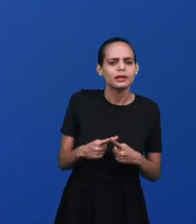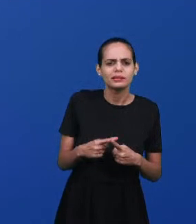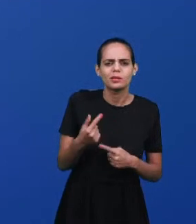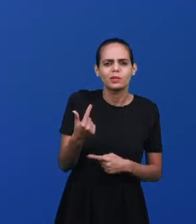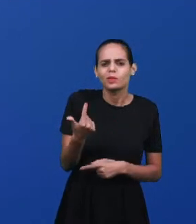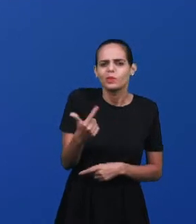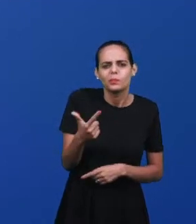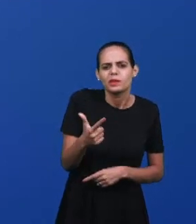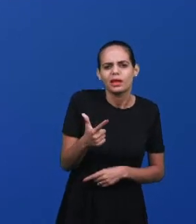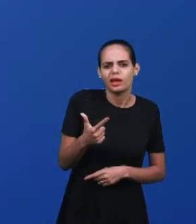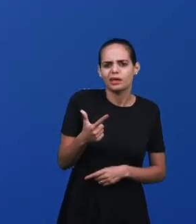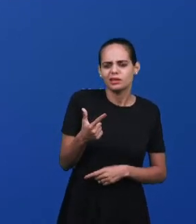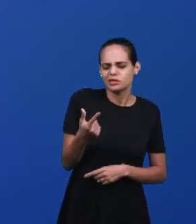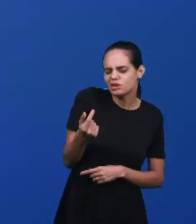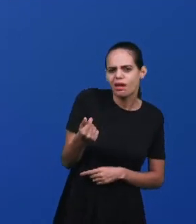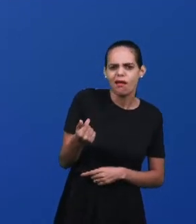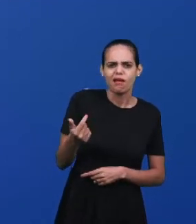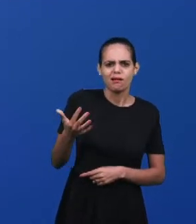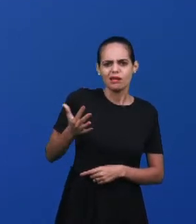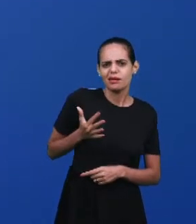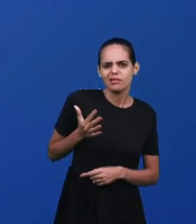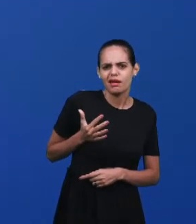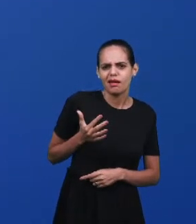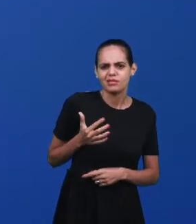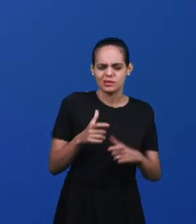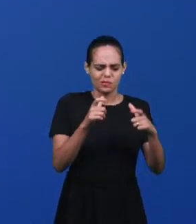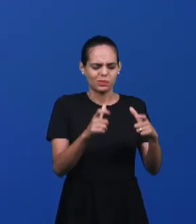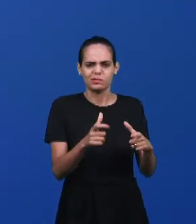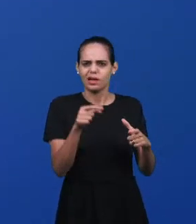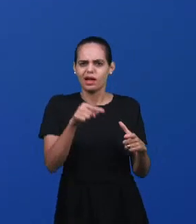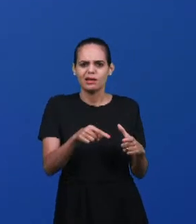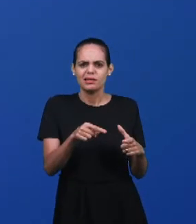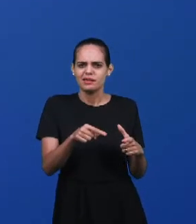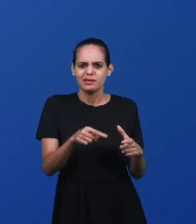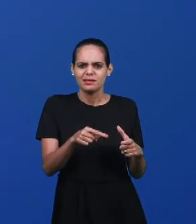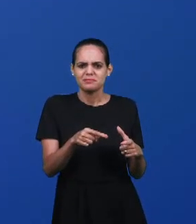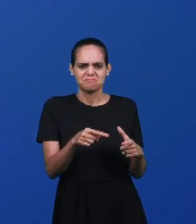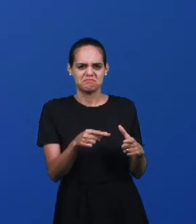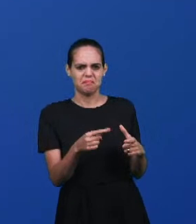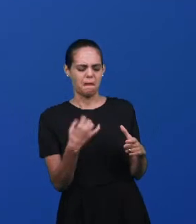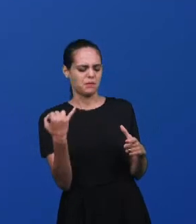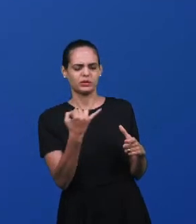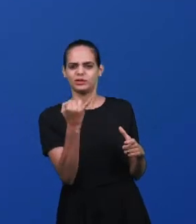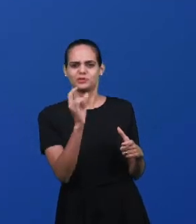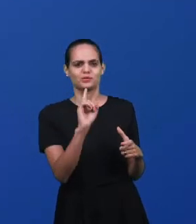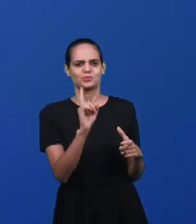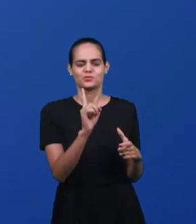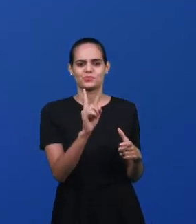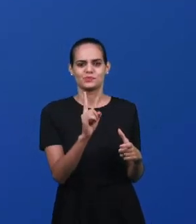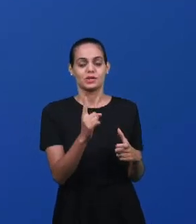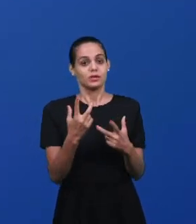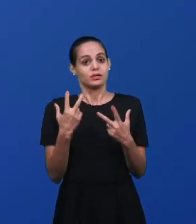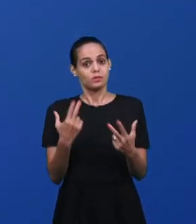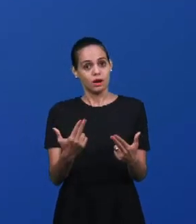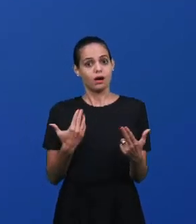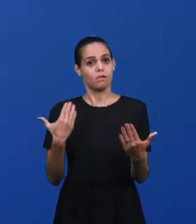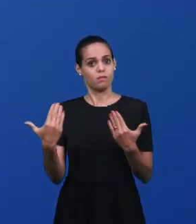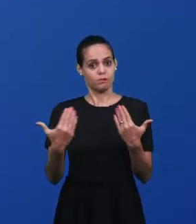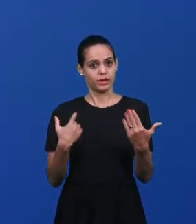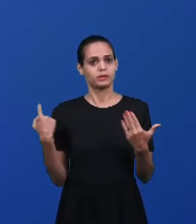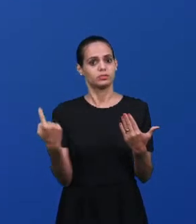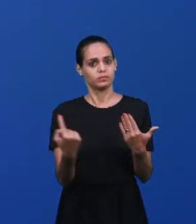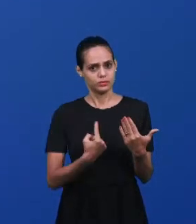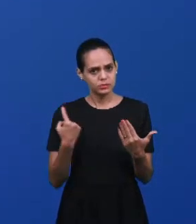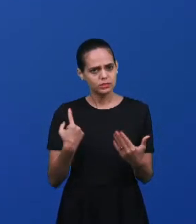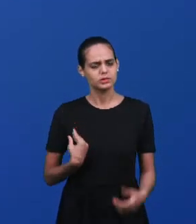valor. E assim foi nossa vida. Assim é o homem